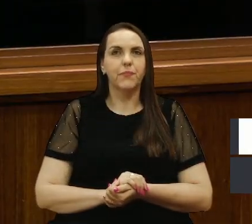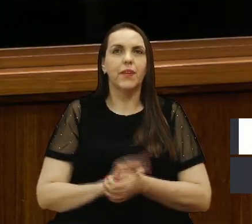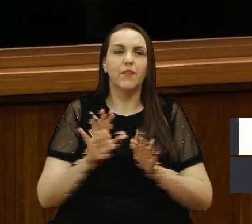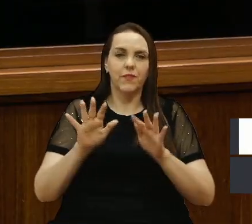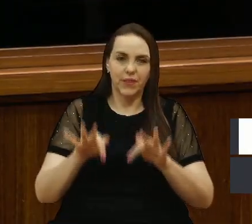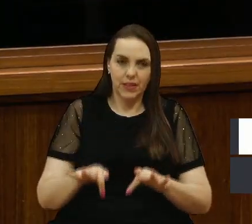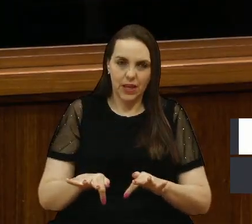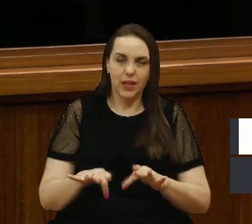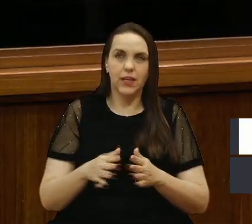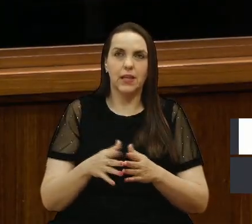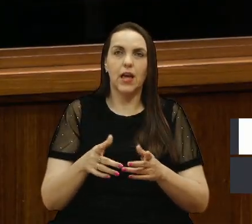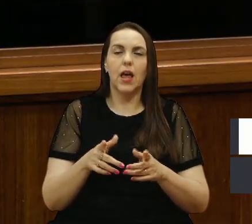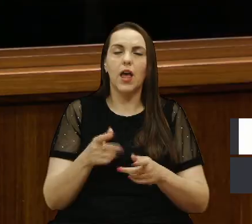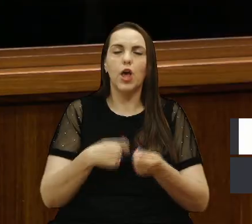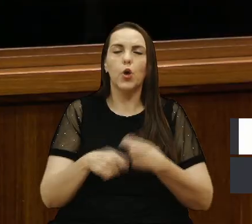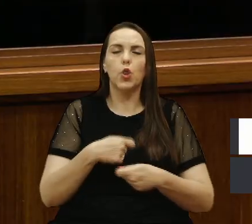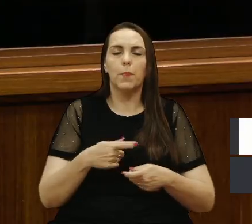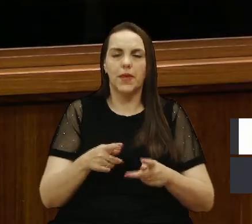acabaria com a economia.